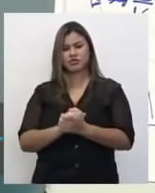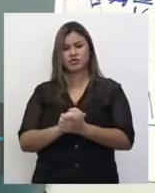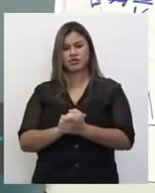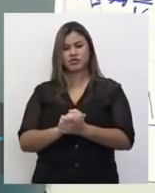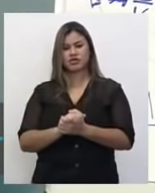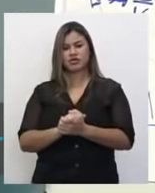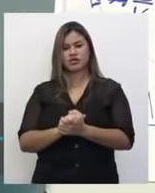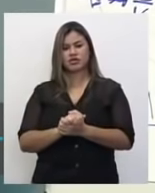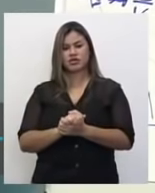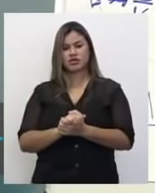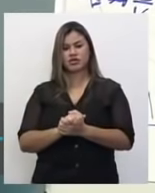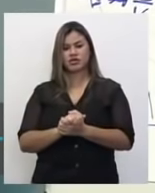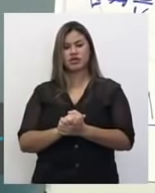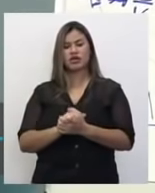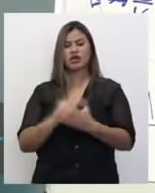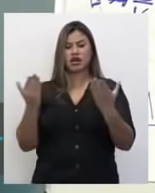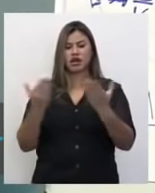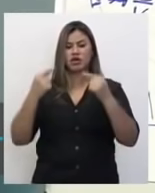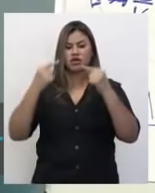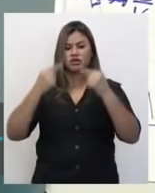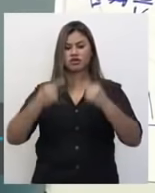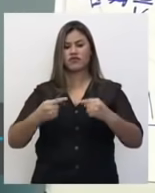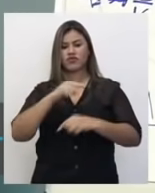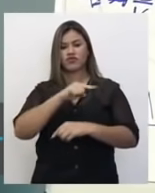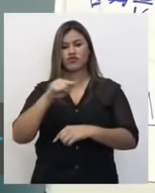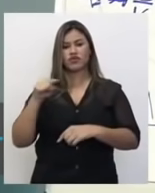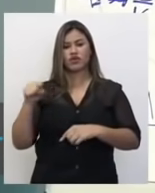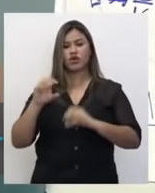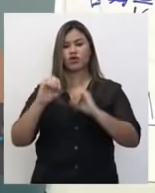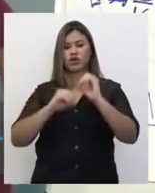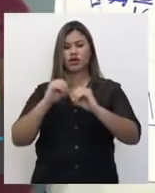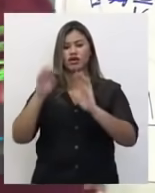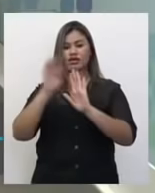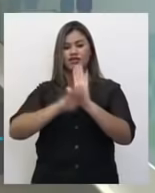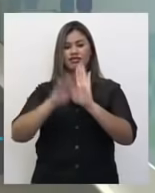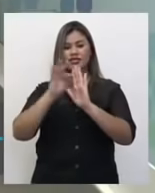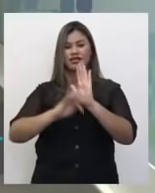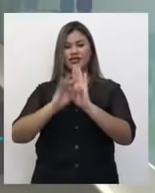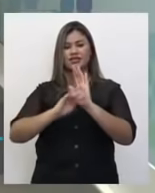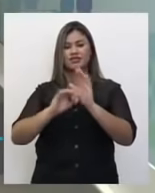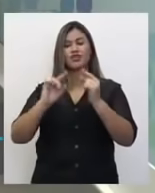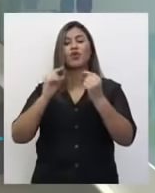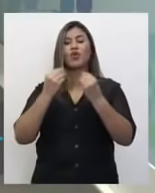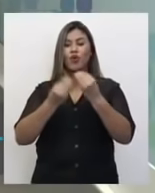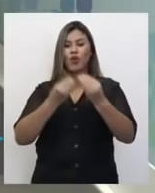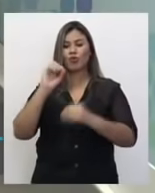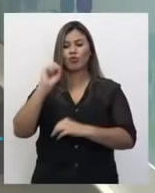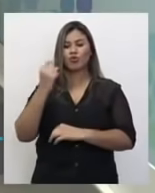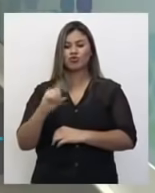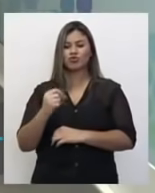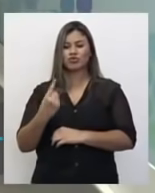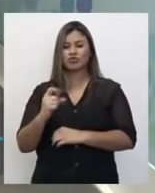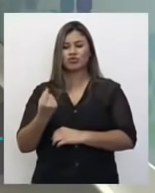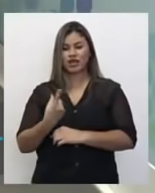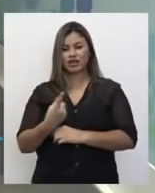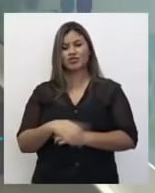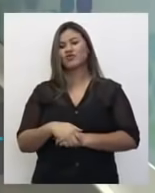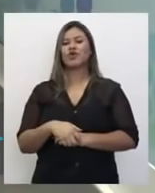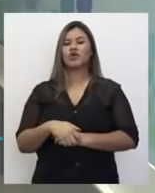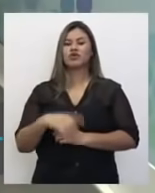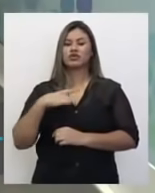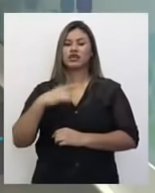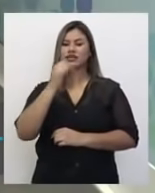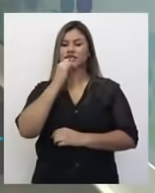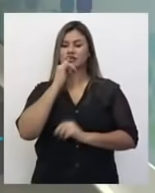agora desafio você a escrever esses textão e número binário. Ó, eu acho que tem um exemplo bem legal, ó, só